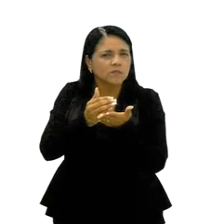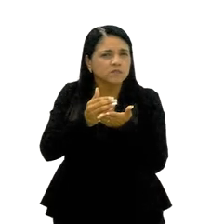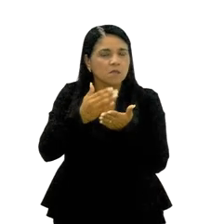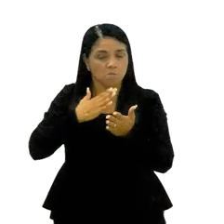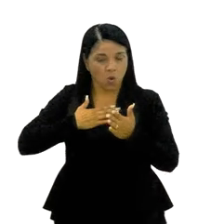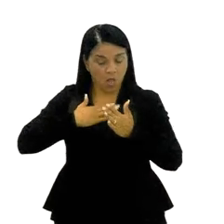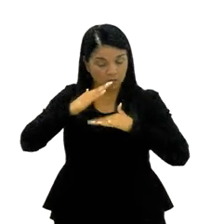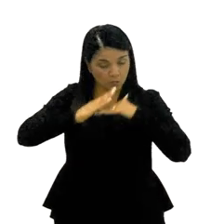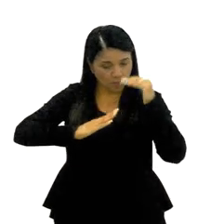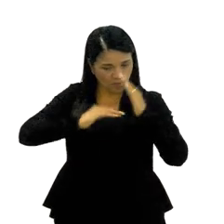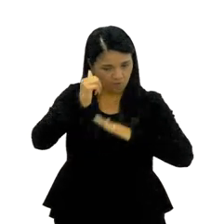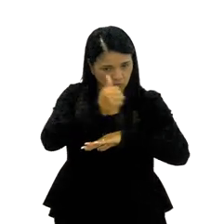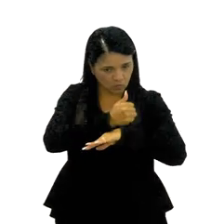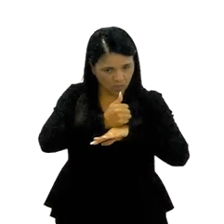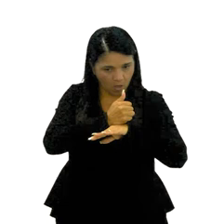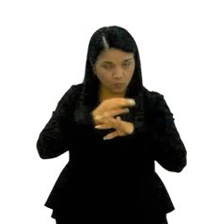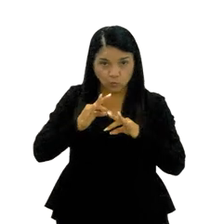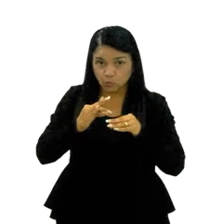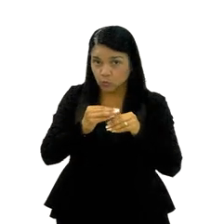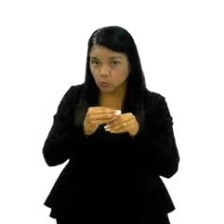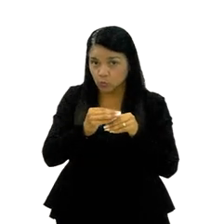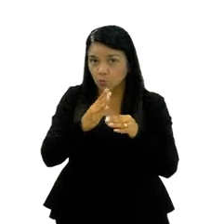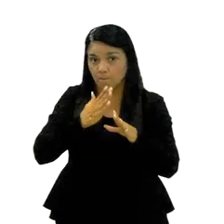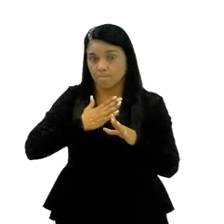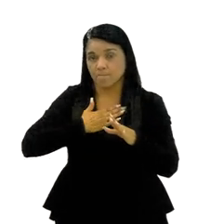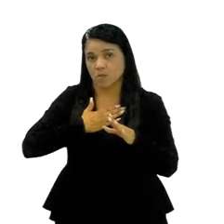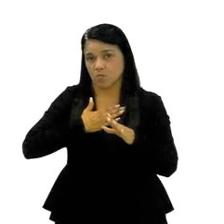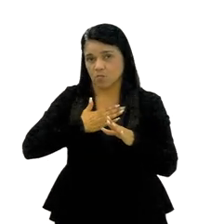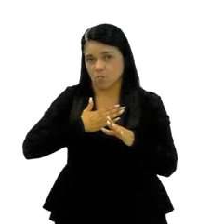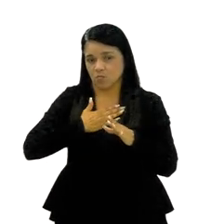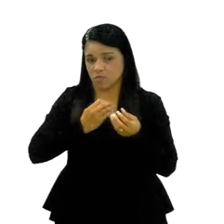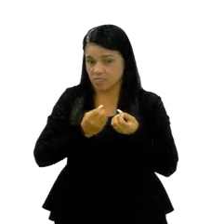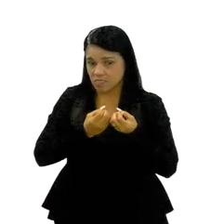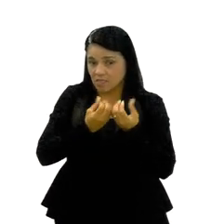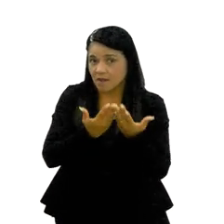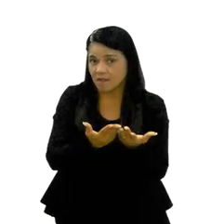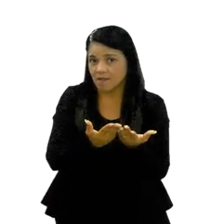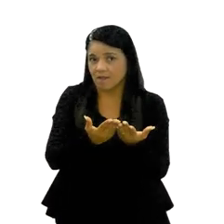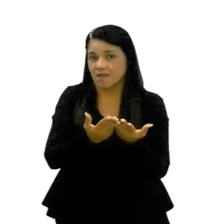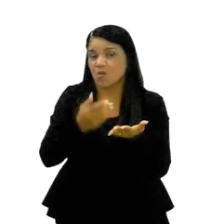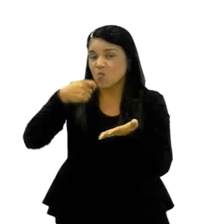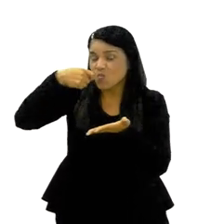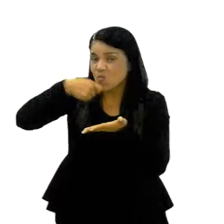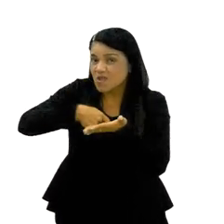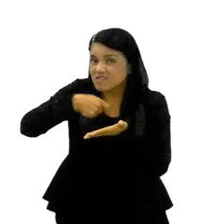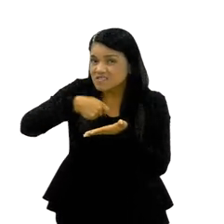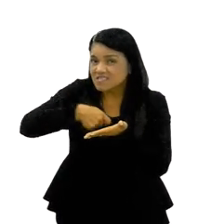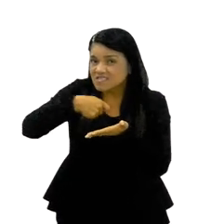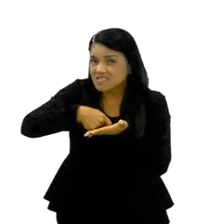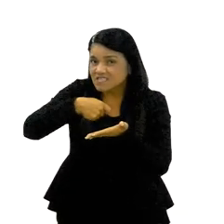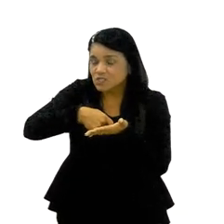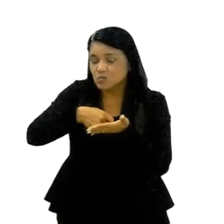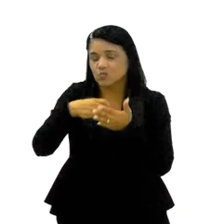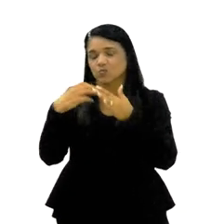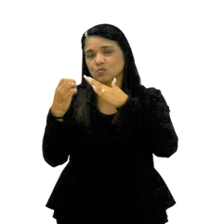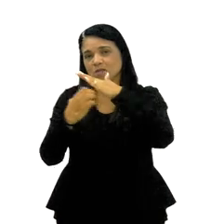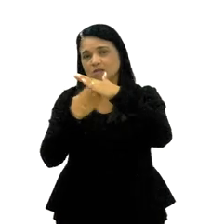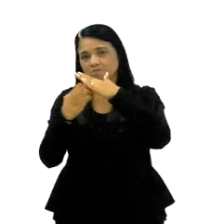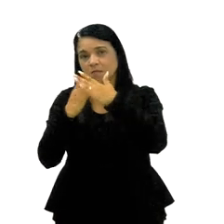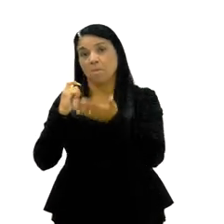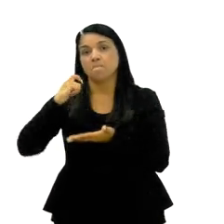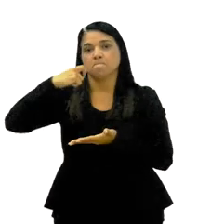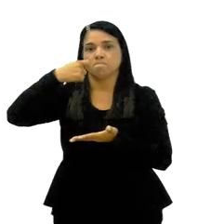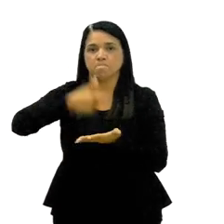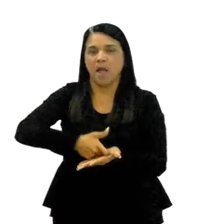Porque eu comecei pelo meu lado profissional, eu sou muito profissional naquilo que eu faço e muito chato naquilo que eu quero entregar. E eu exijo